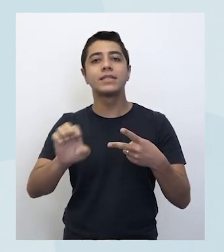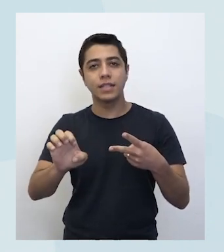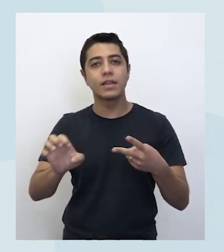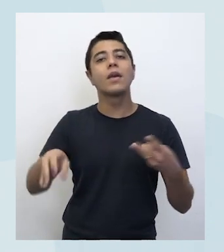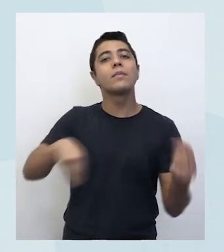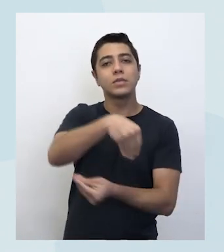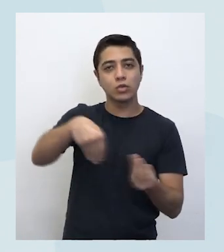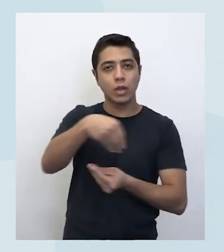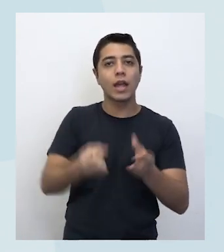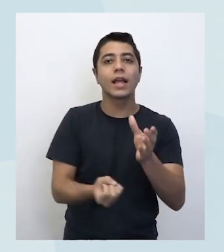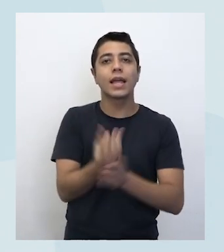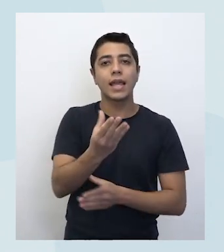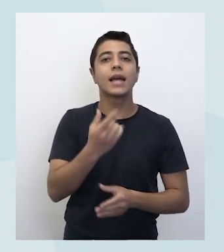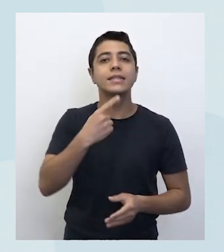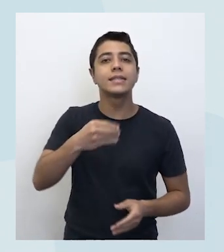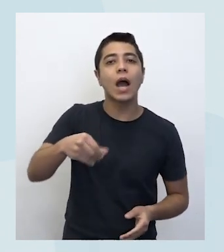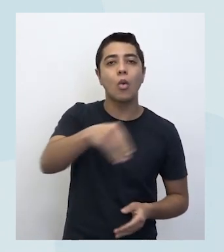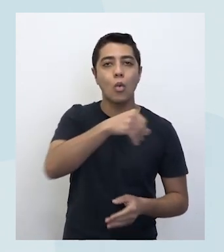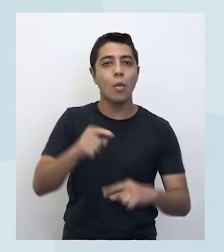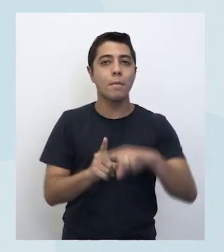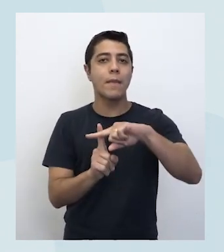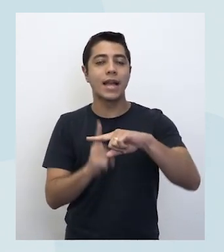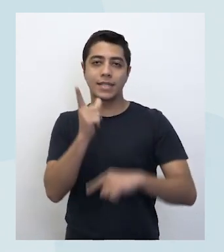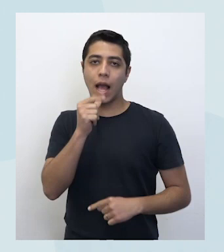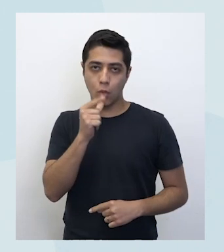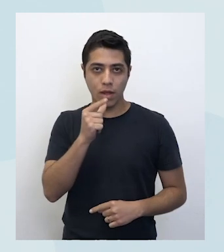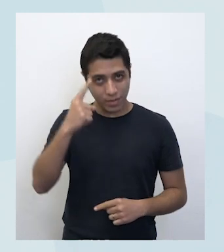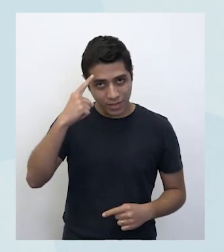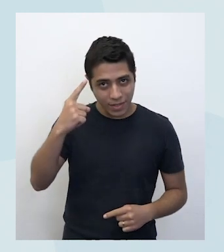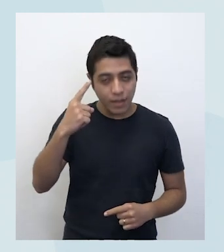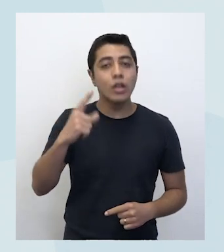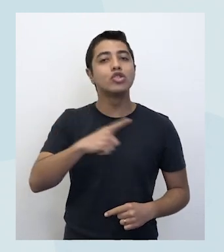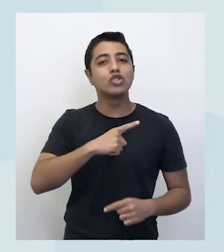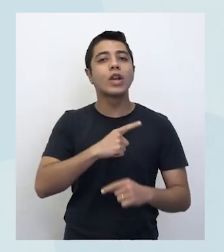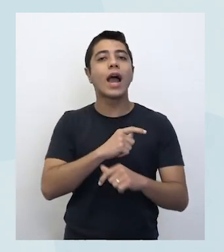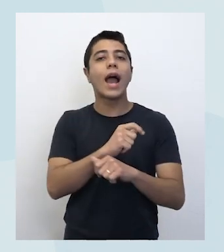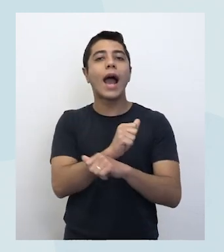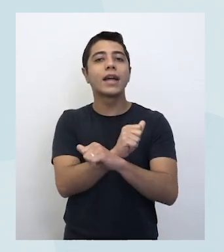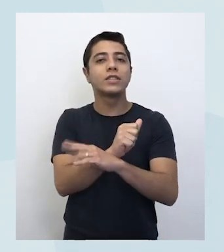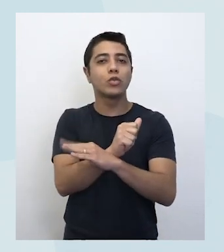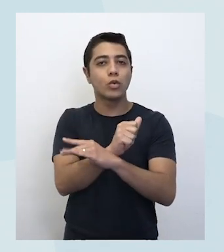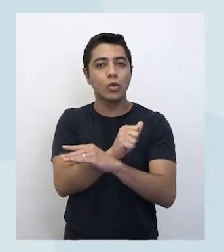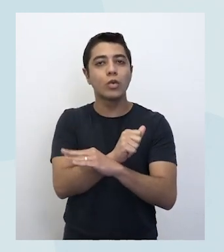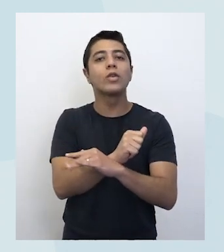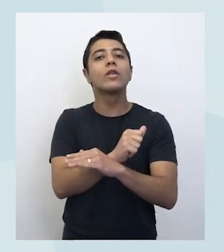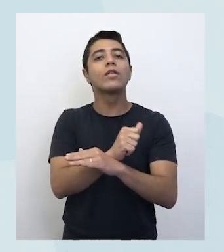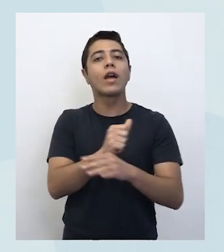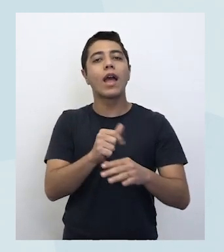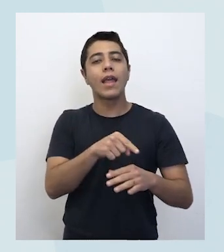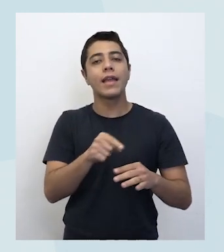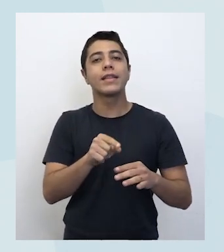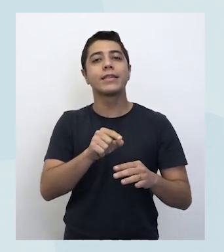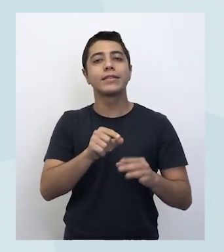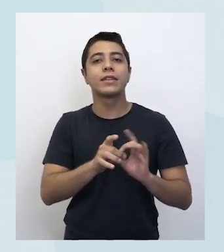que sofre ionização, que libera H+. Eu tenho a base que sofre dissociação,